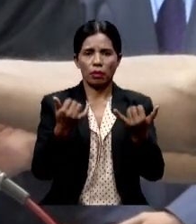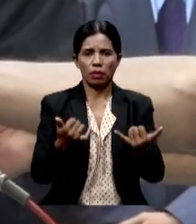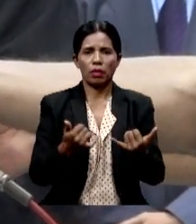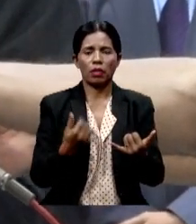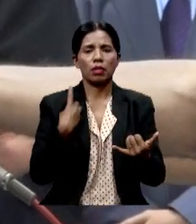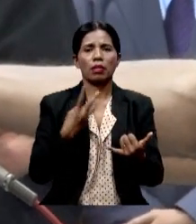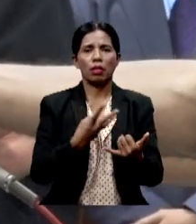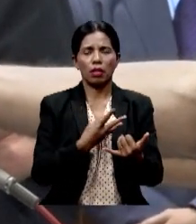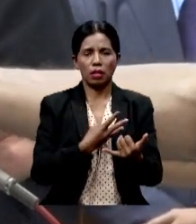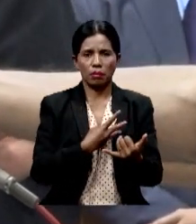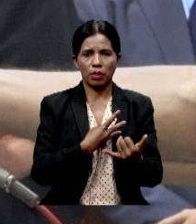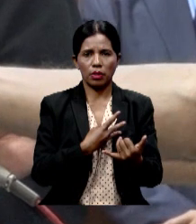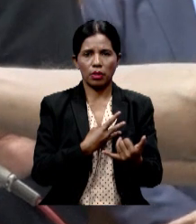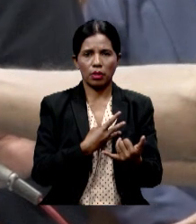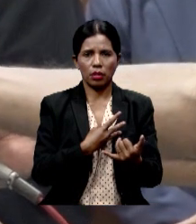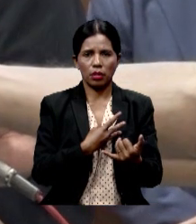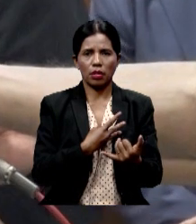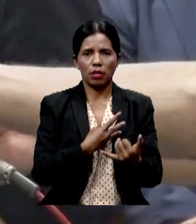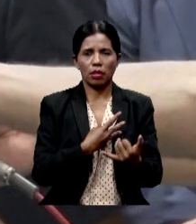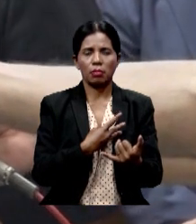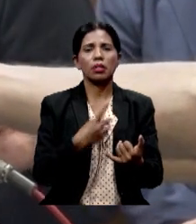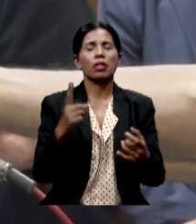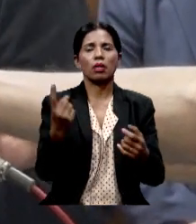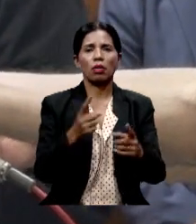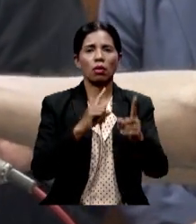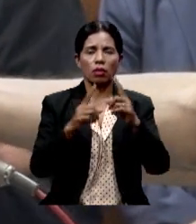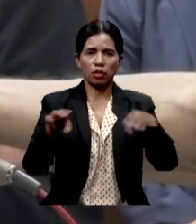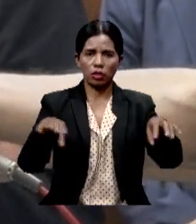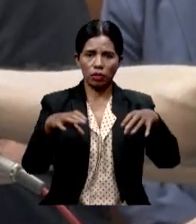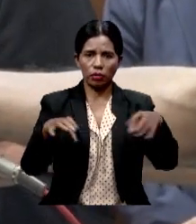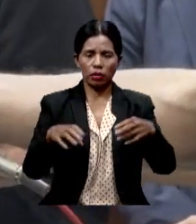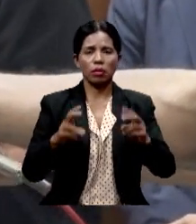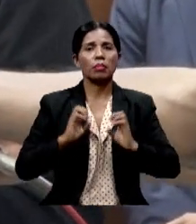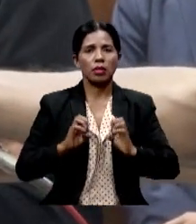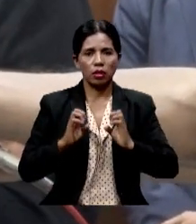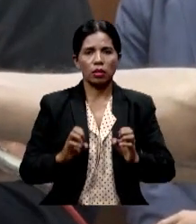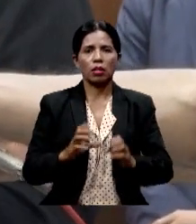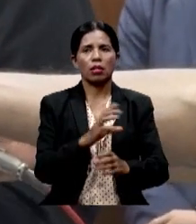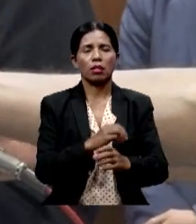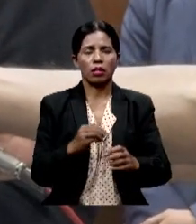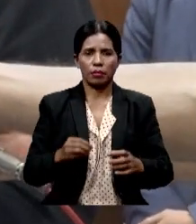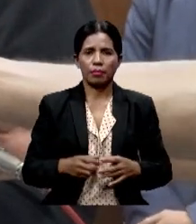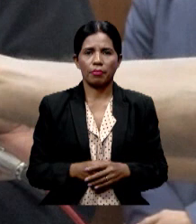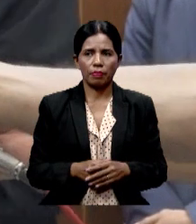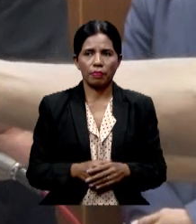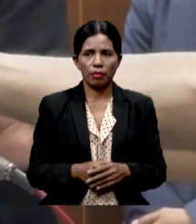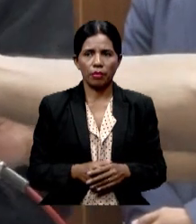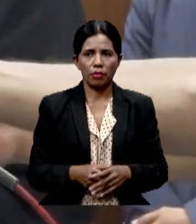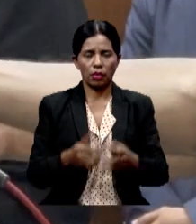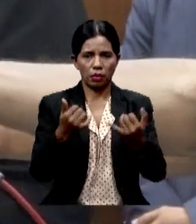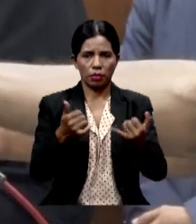a se e serviço no B urgente ali o Bolsonaro. De Duni,